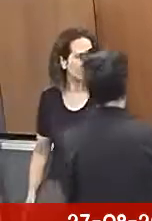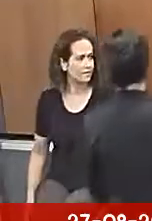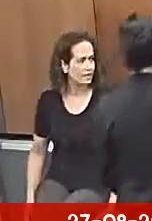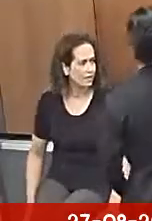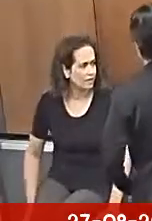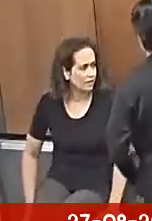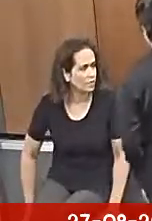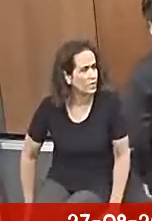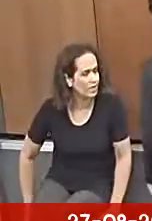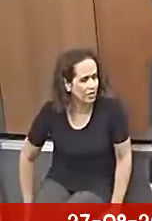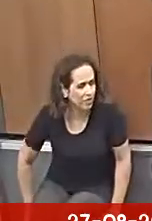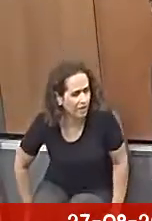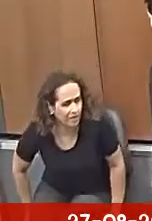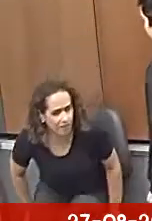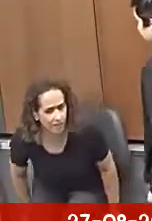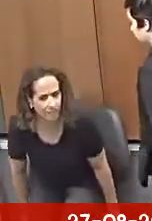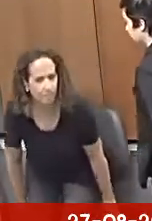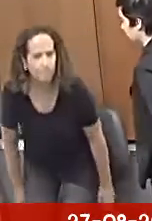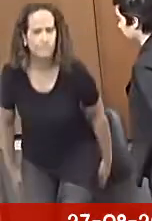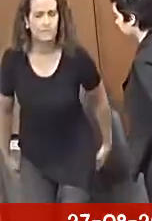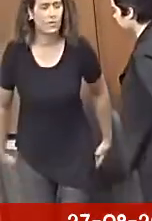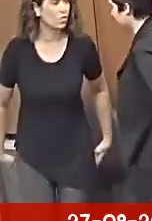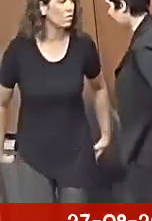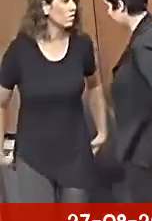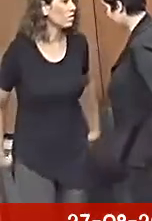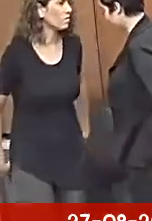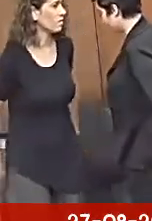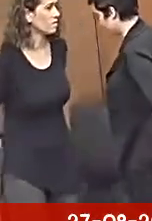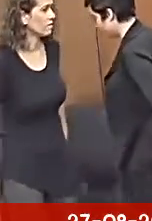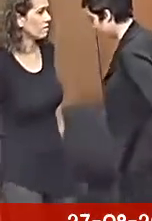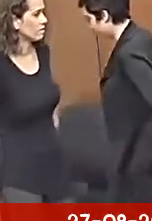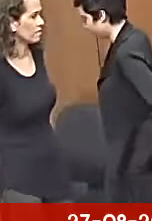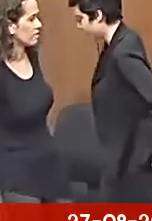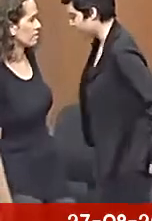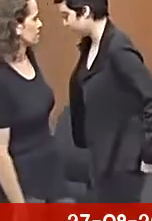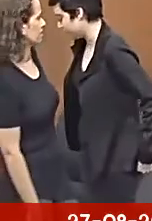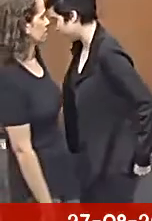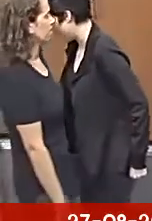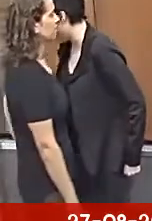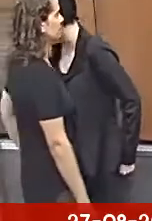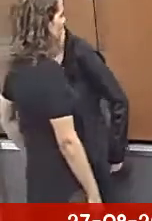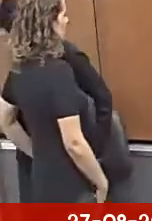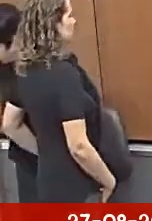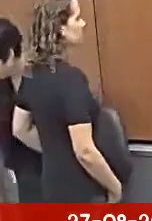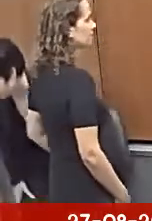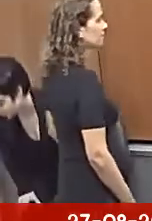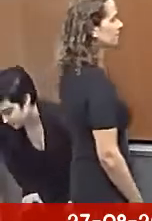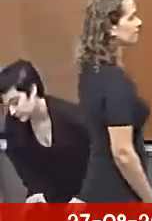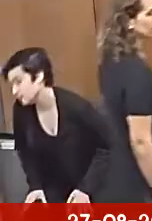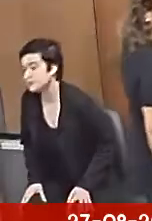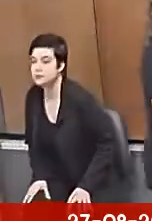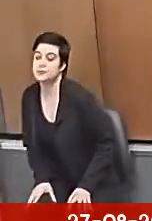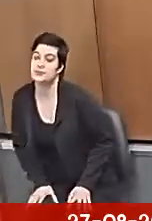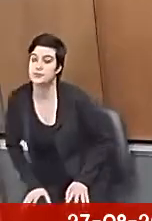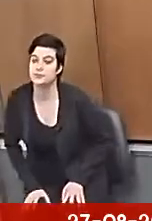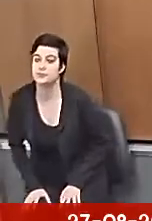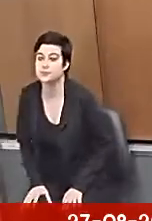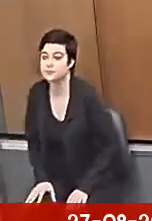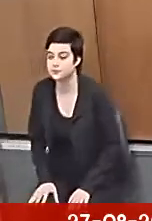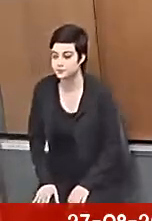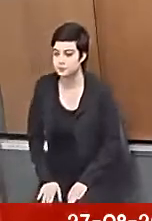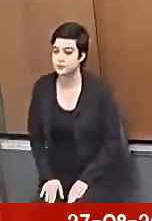vou passar aqui então a palavra luiz renato braga e defensor público da defensoria pública de minas